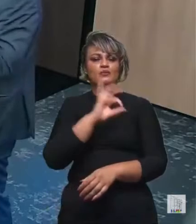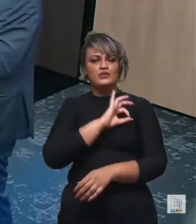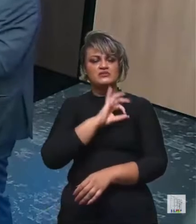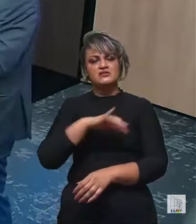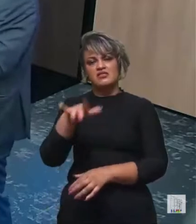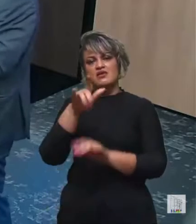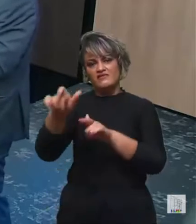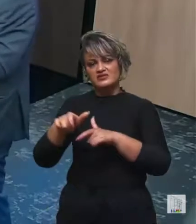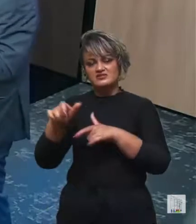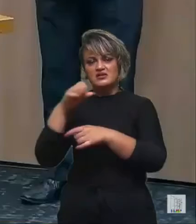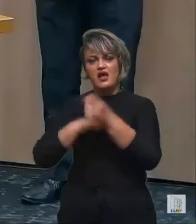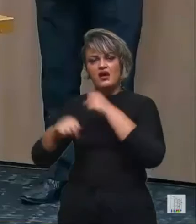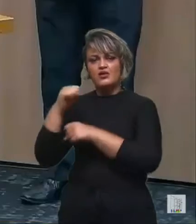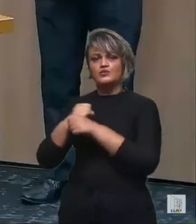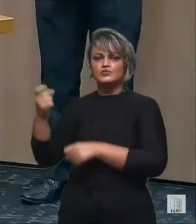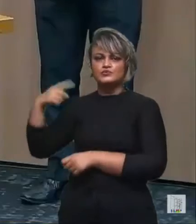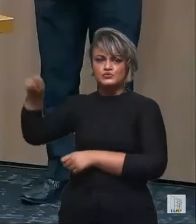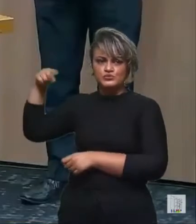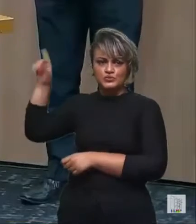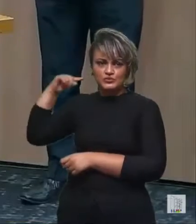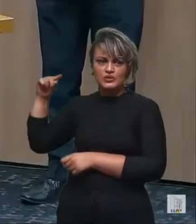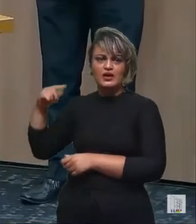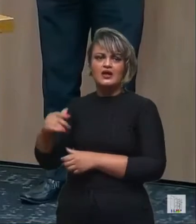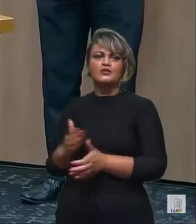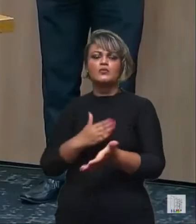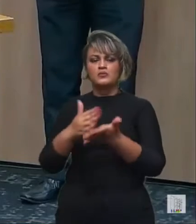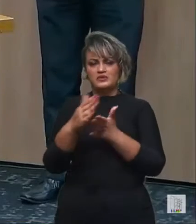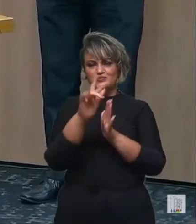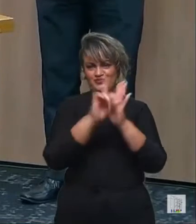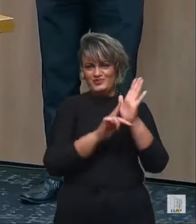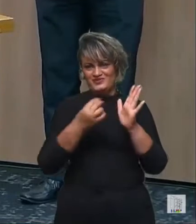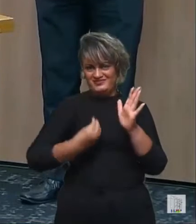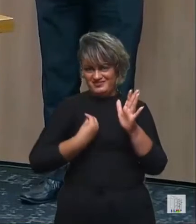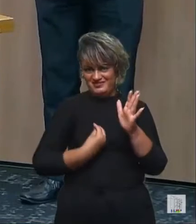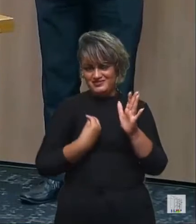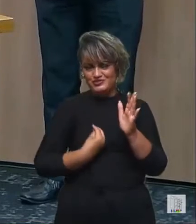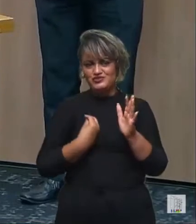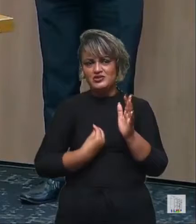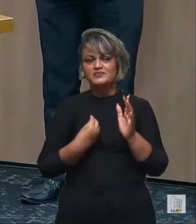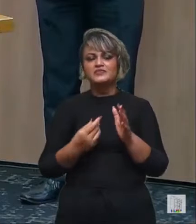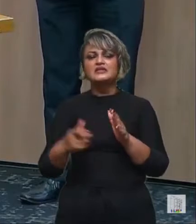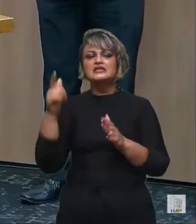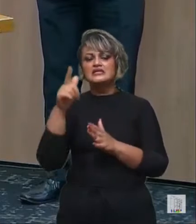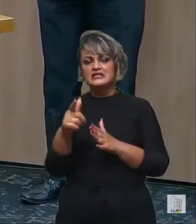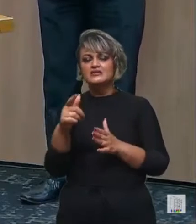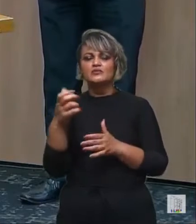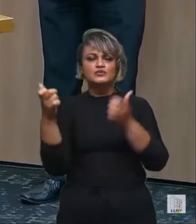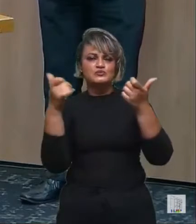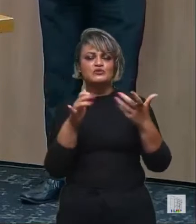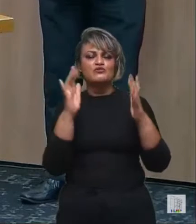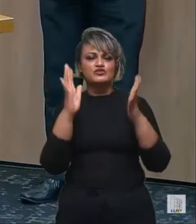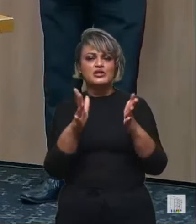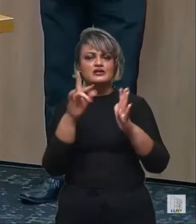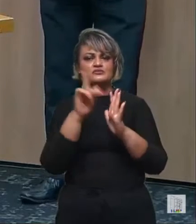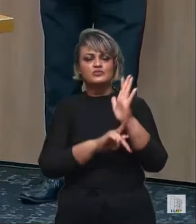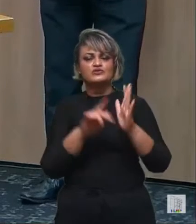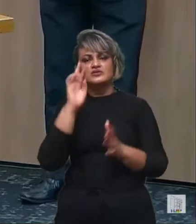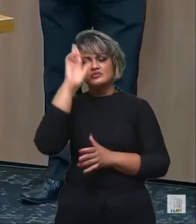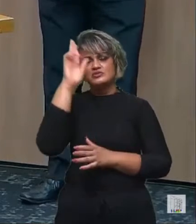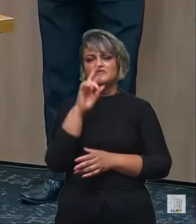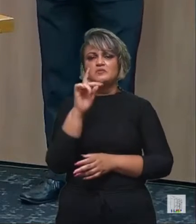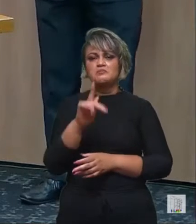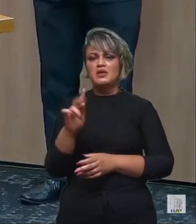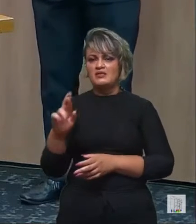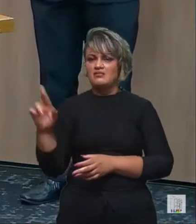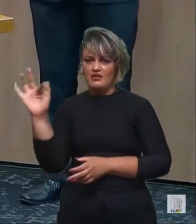há alguns anos, onde se iniciou esse projeto e totalmente, como dito aqui, desenvolvido pela Polícia Federal. E aqui eu